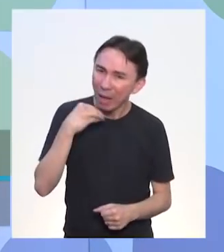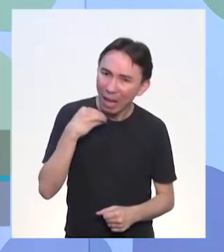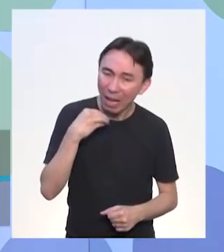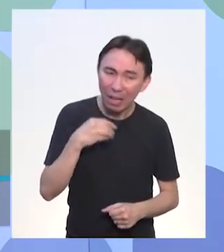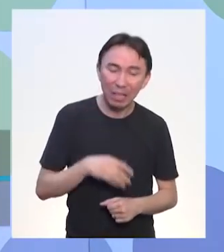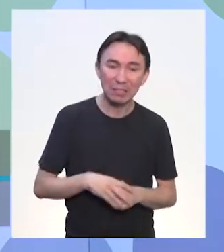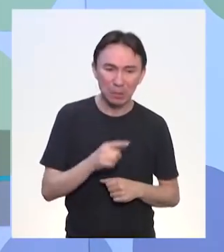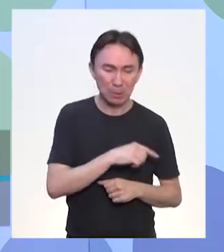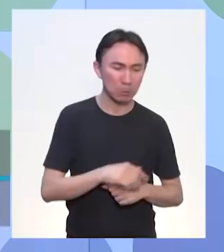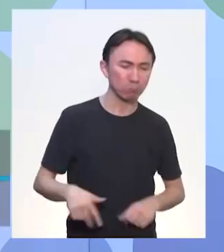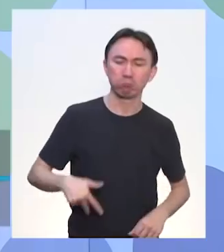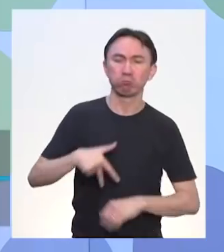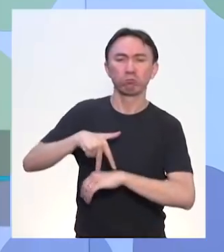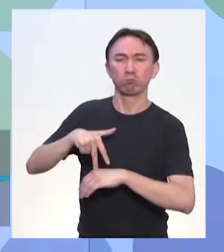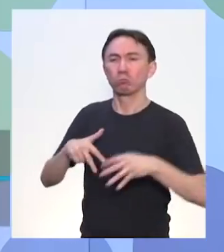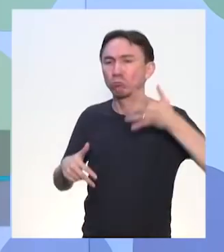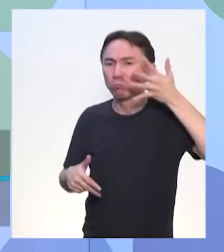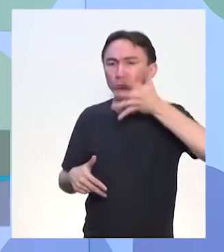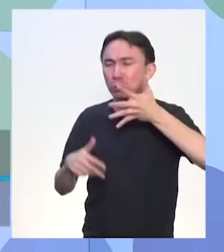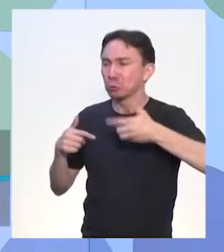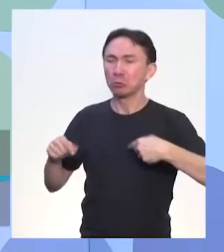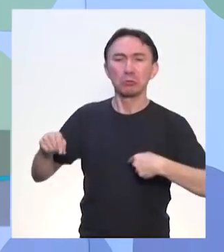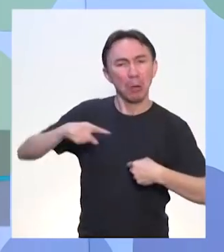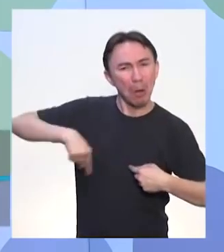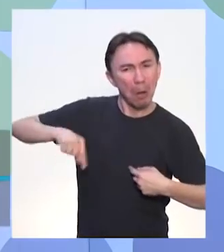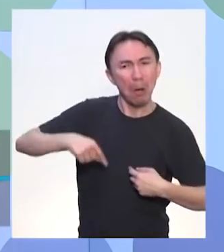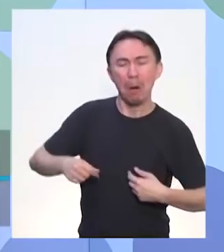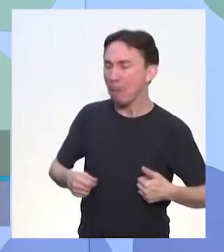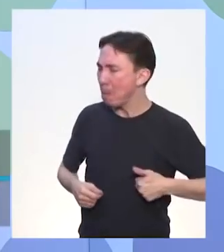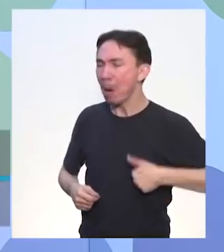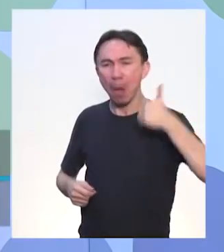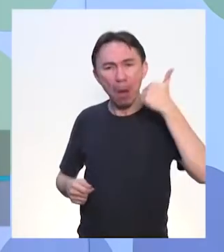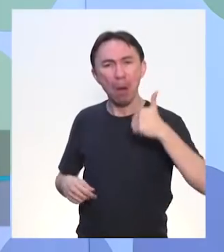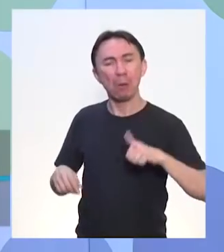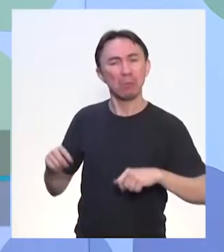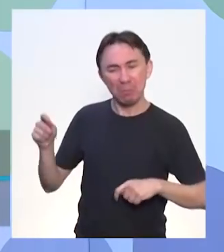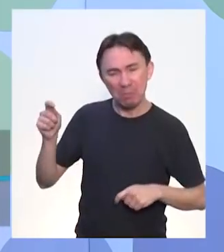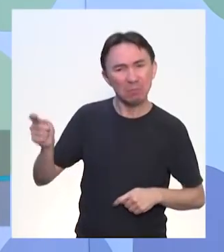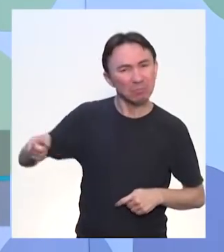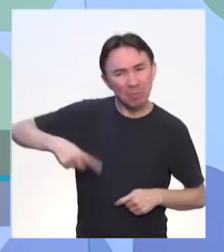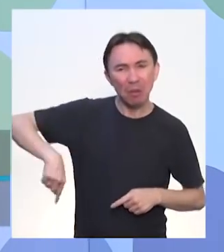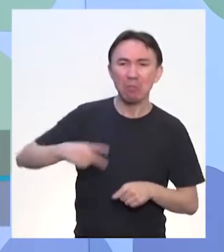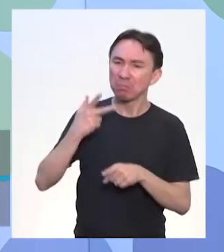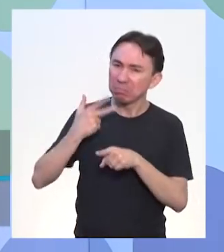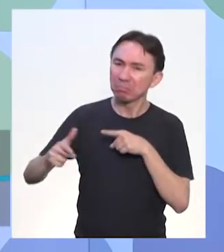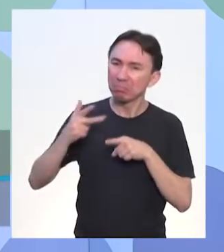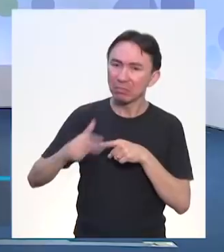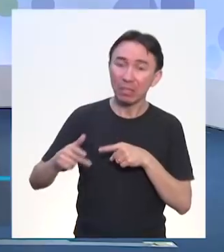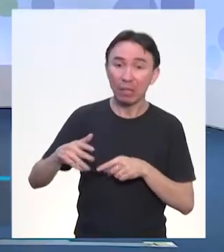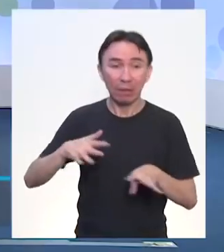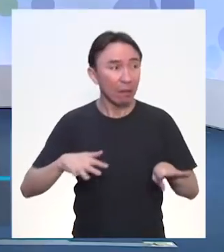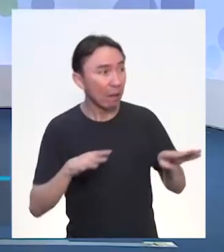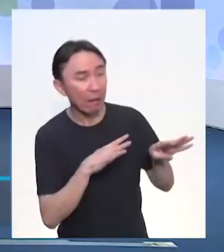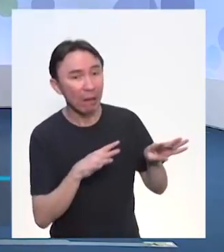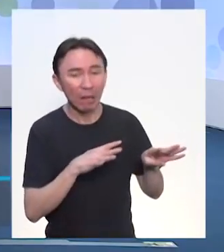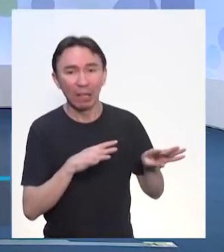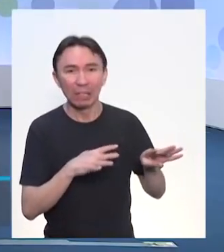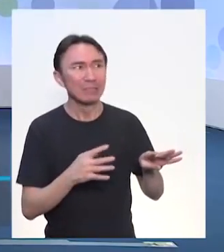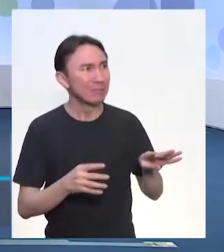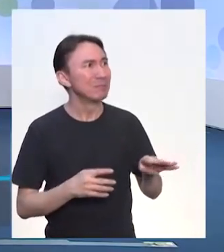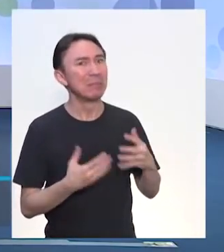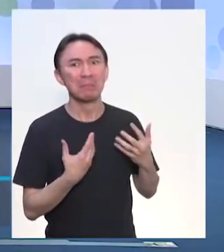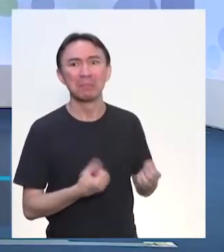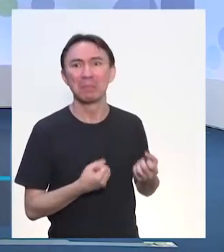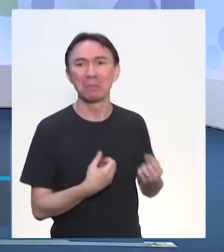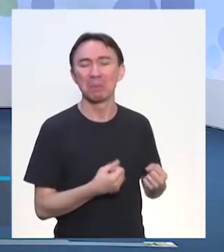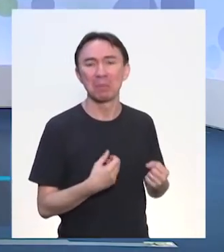baixo, ele às vezes acaba te levando ali a concepções equivocadas para tentar se sentir melhor. E muito apelo patriótico, né? Cores